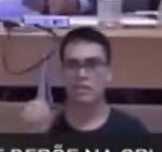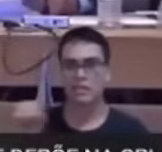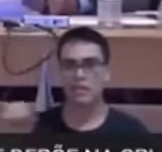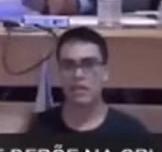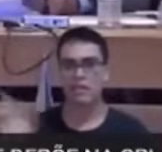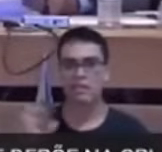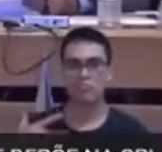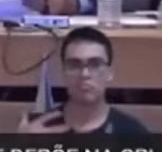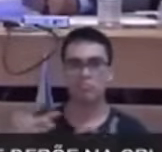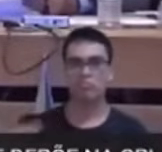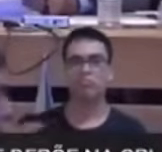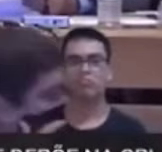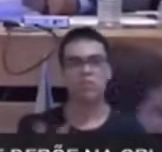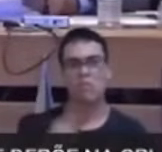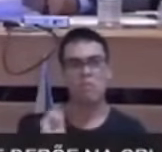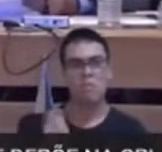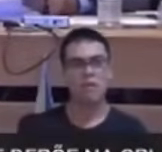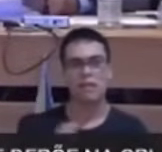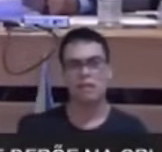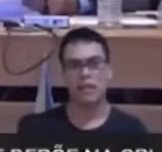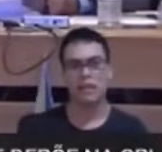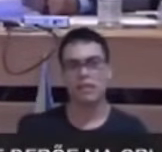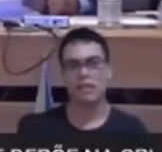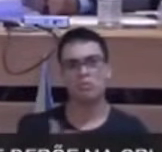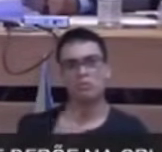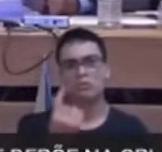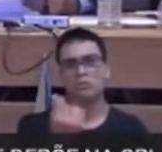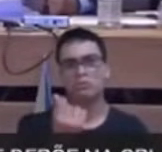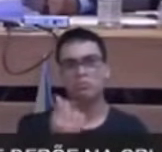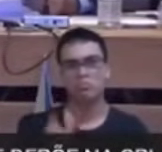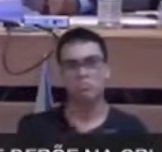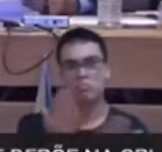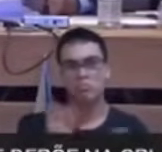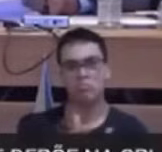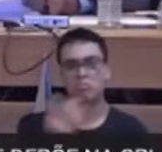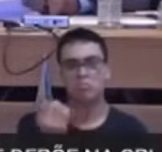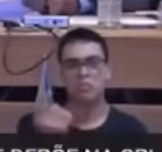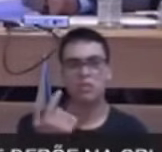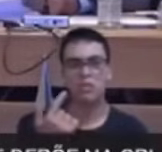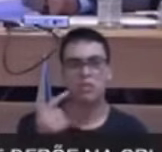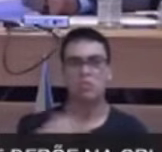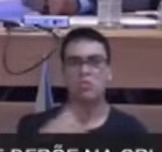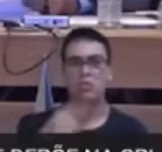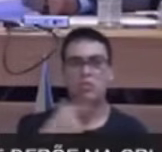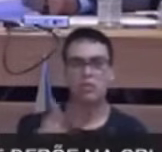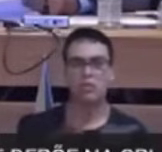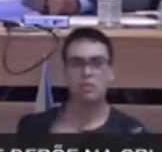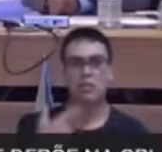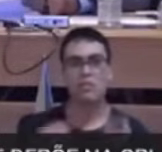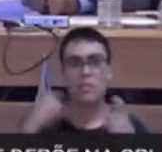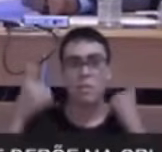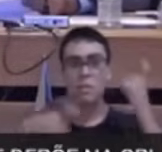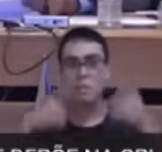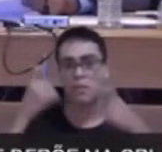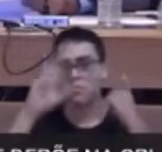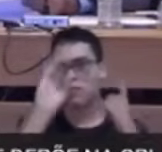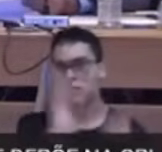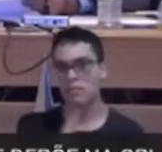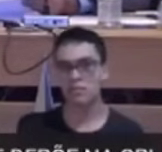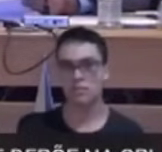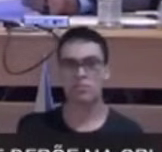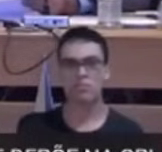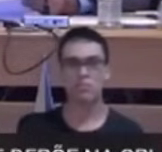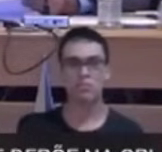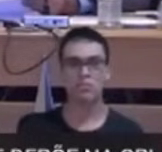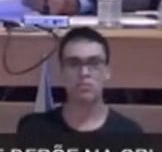Não cheguei a doar porque eu não estava tendo nem dinheiro para nada, porque eu vivia lá, eu não conseguia trabalhar, eu estava preocupado com o Brasil. Preocupado em que